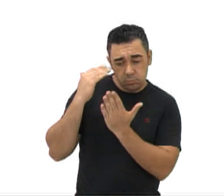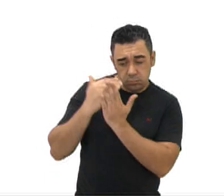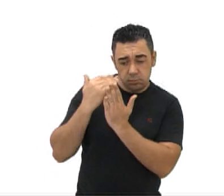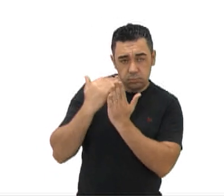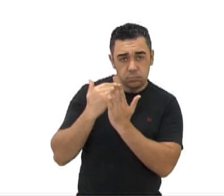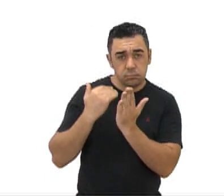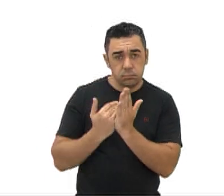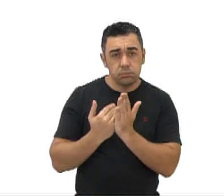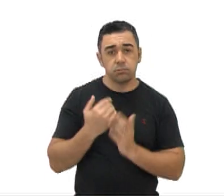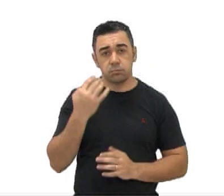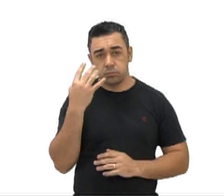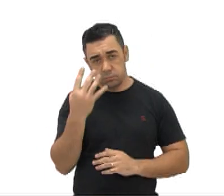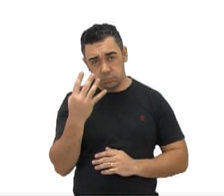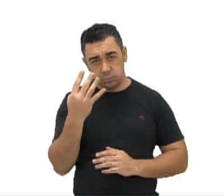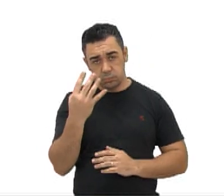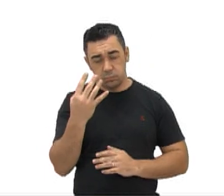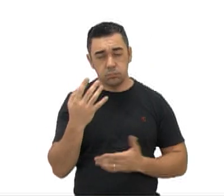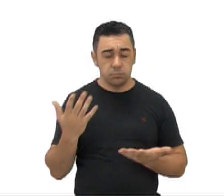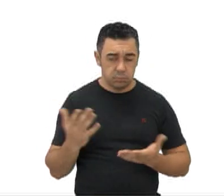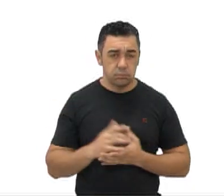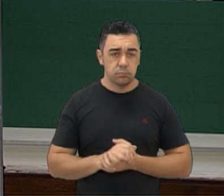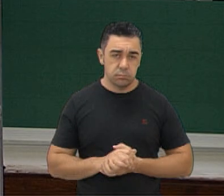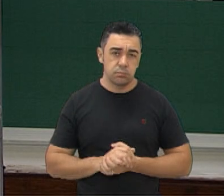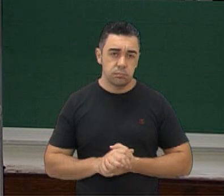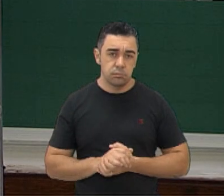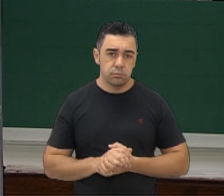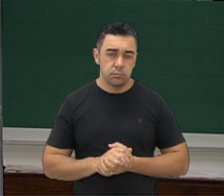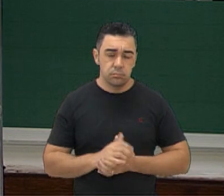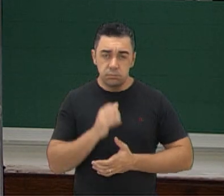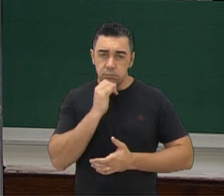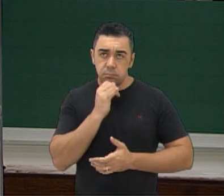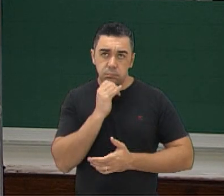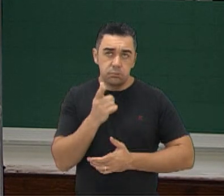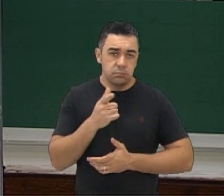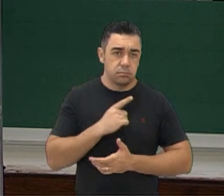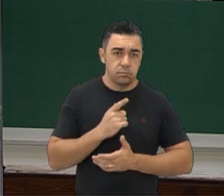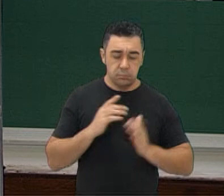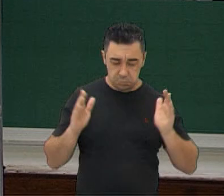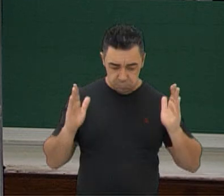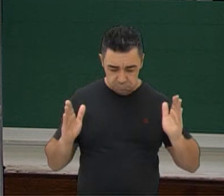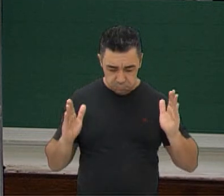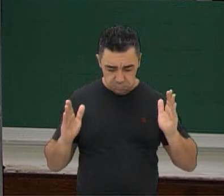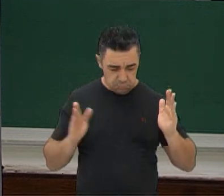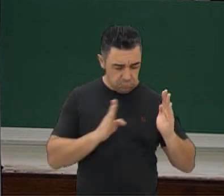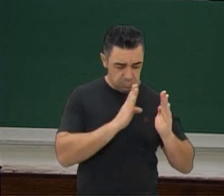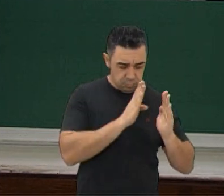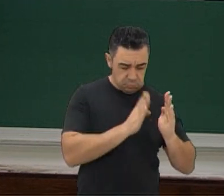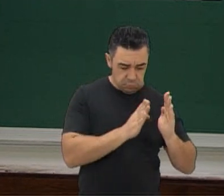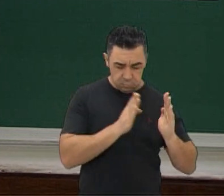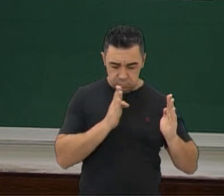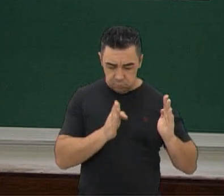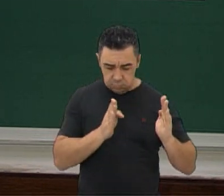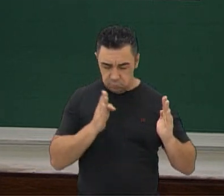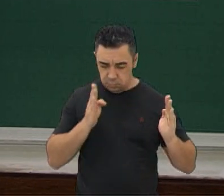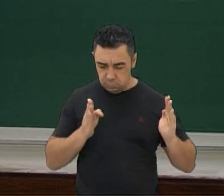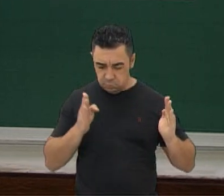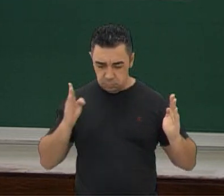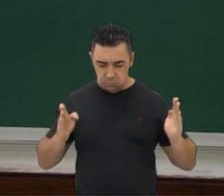tem um valor inteiro e esse valor inteiro representado pelo número desconhecido,